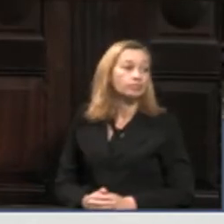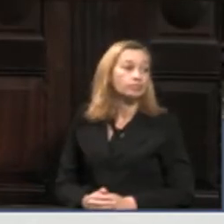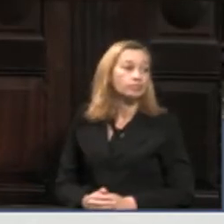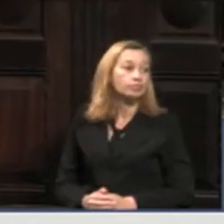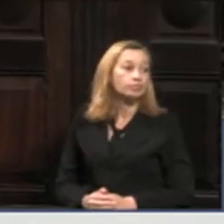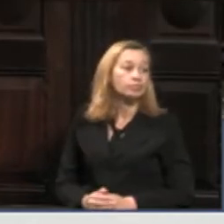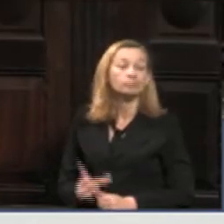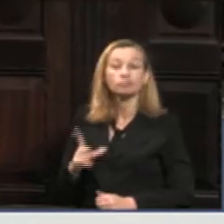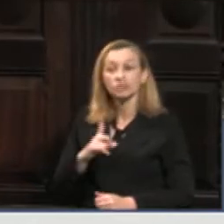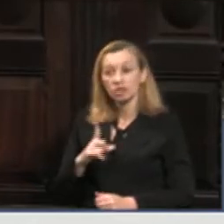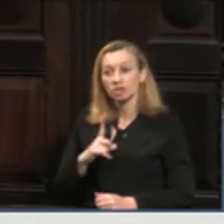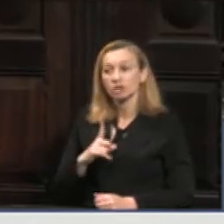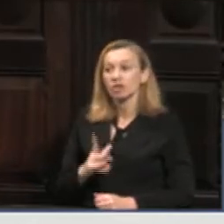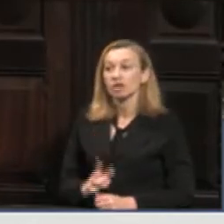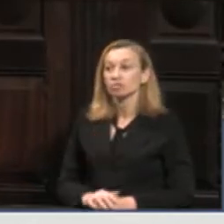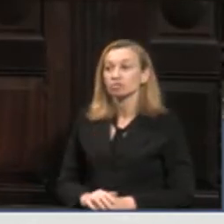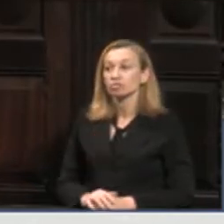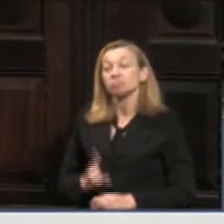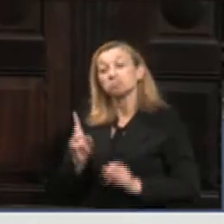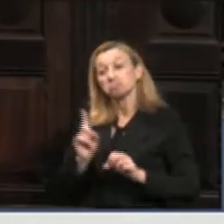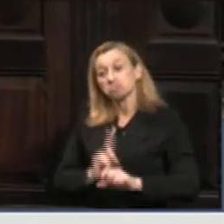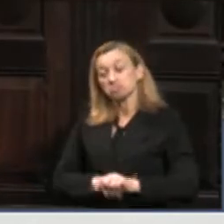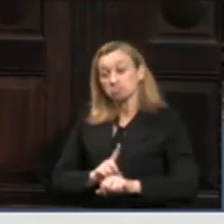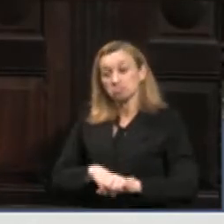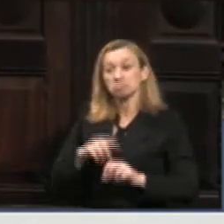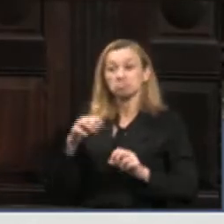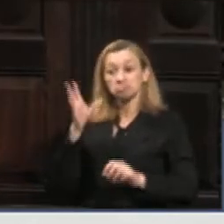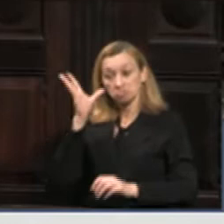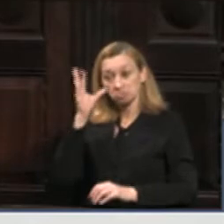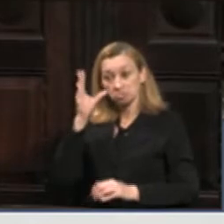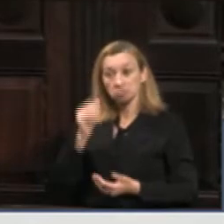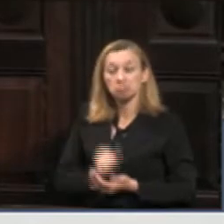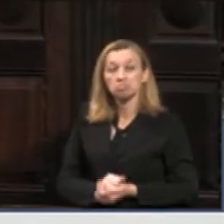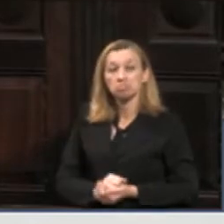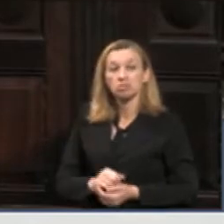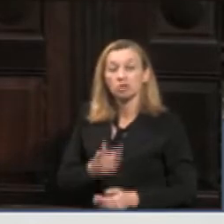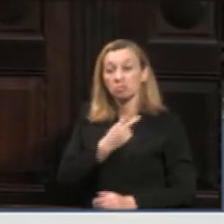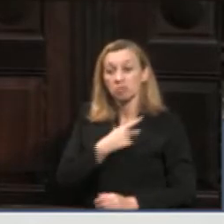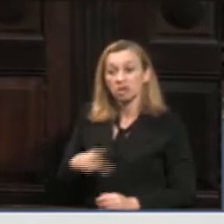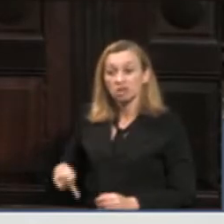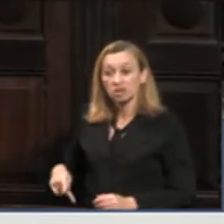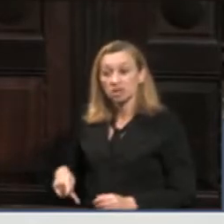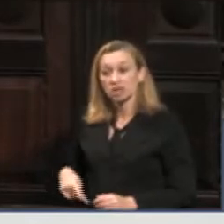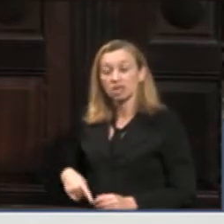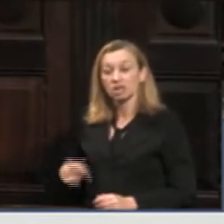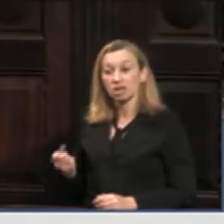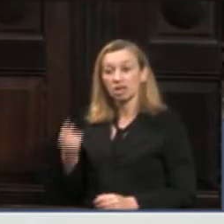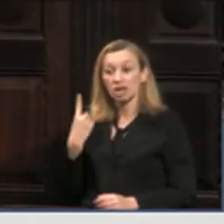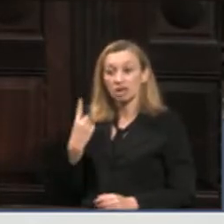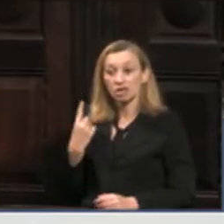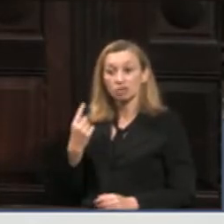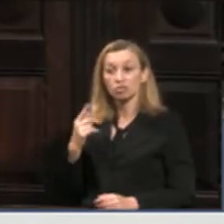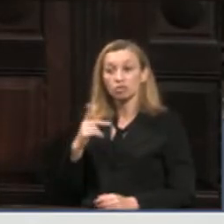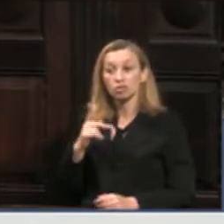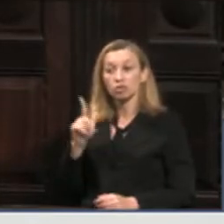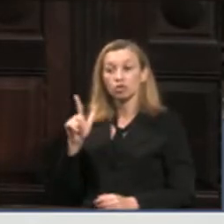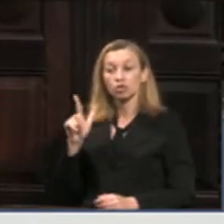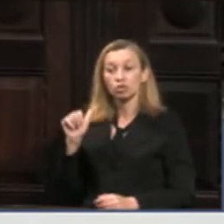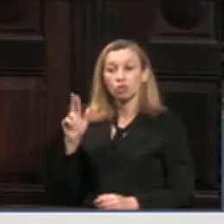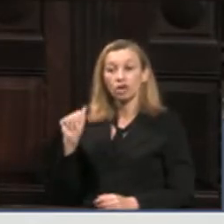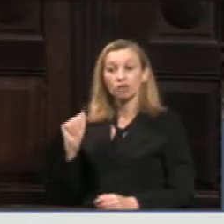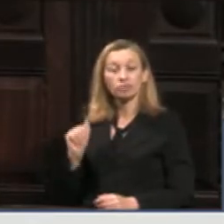Tivemos uma situação interessante em relação ao presidente Lula, que a ministra Rosa